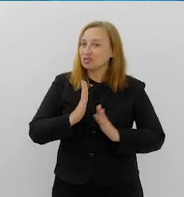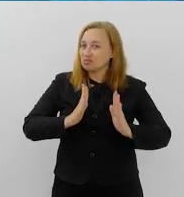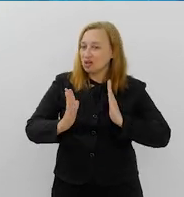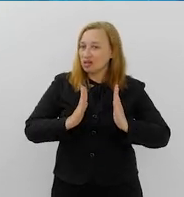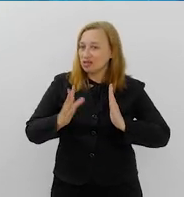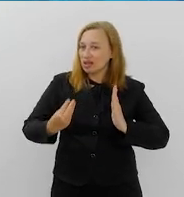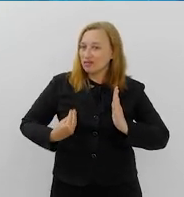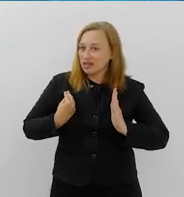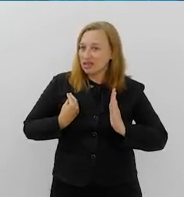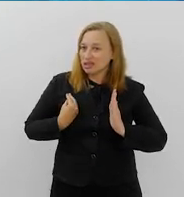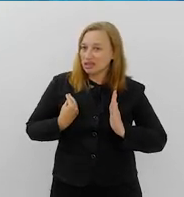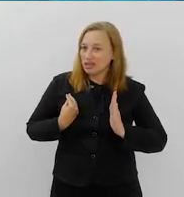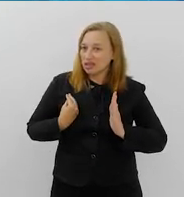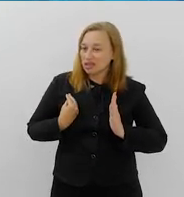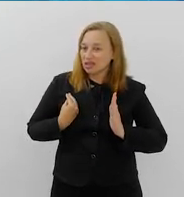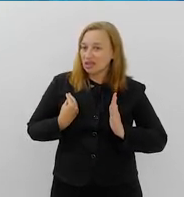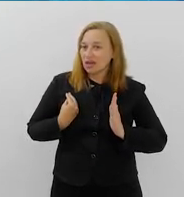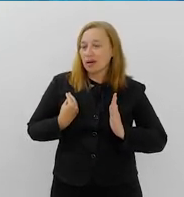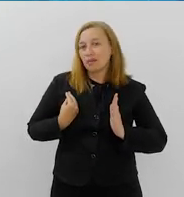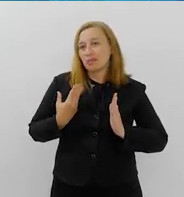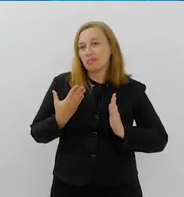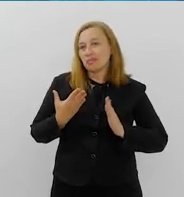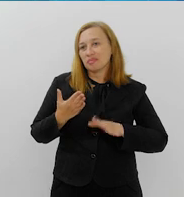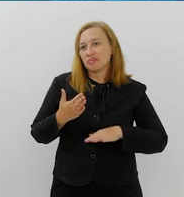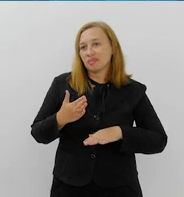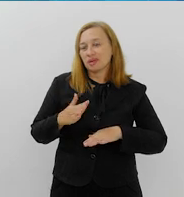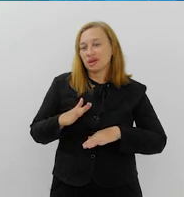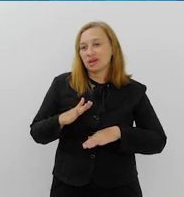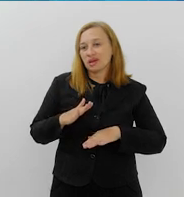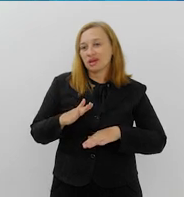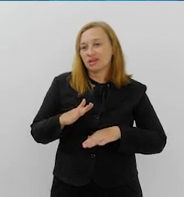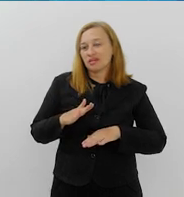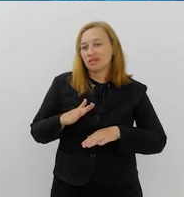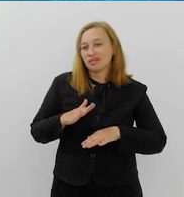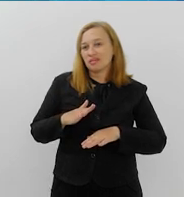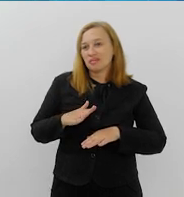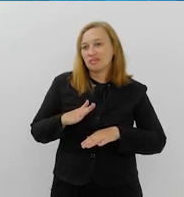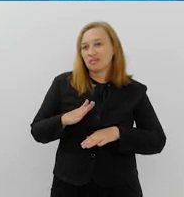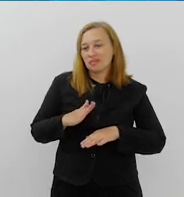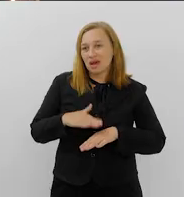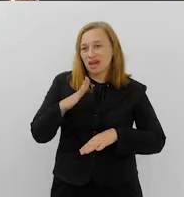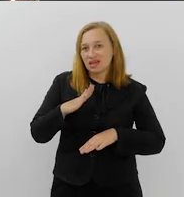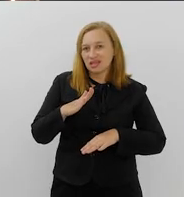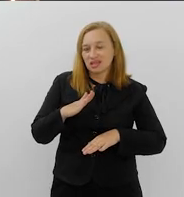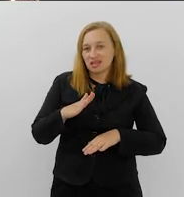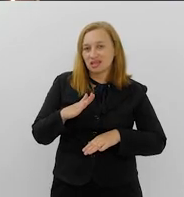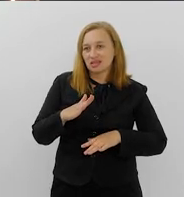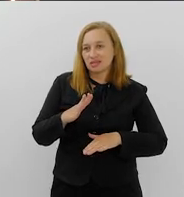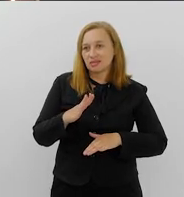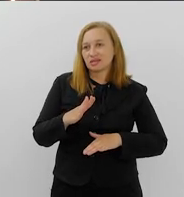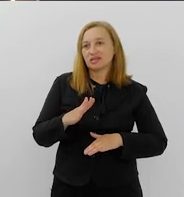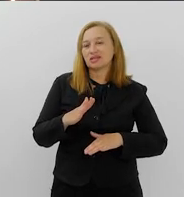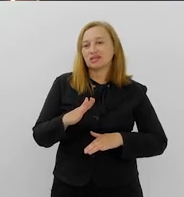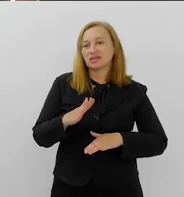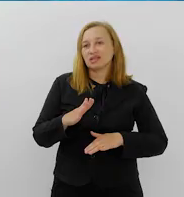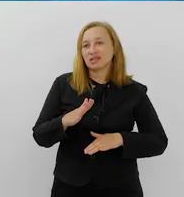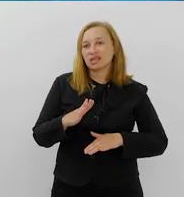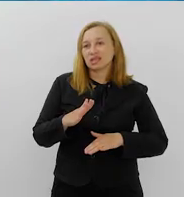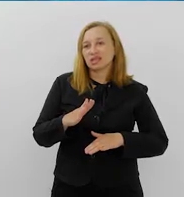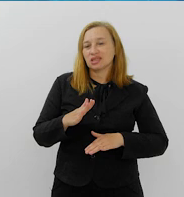chega numa fase de vida que nós já estamos mais descendo, temos mais para trás que para frente, né? E